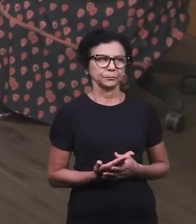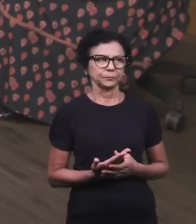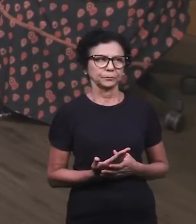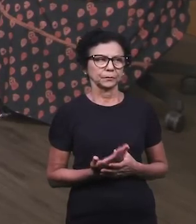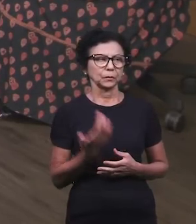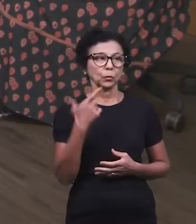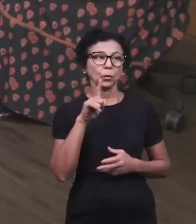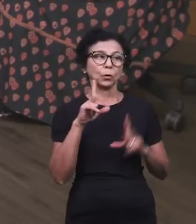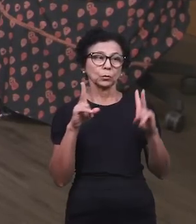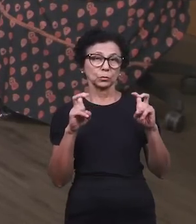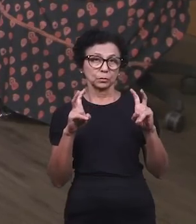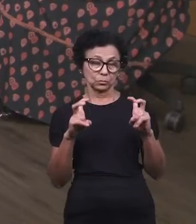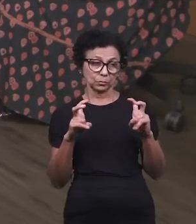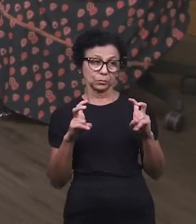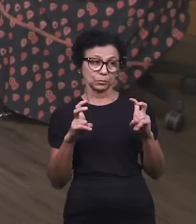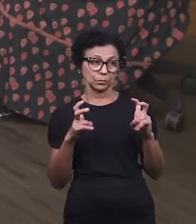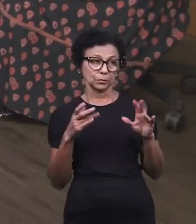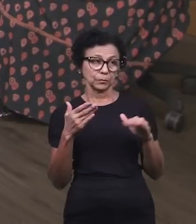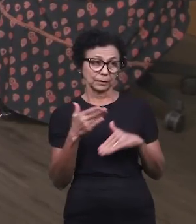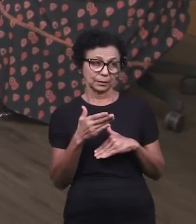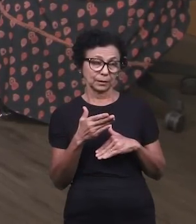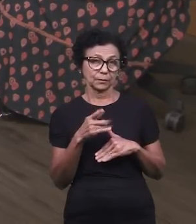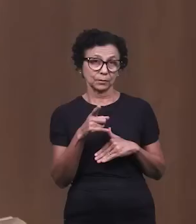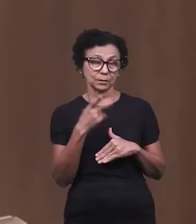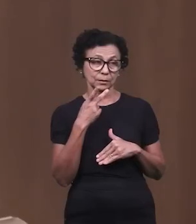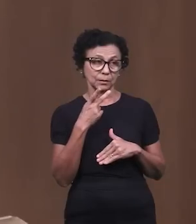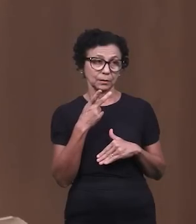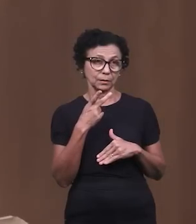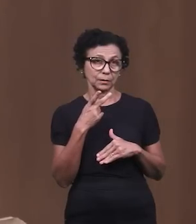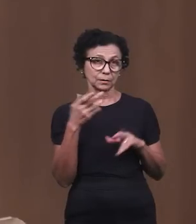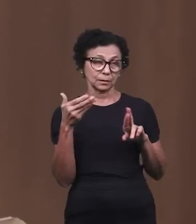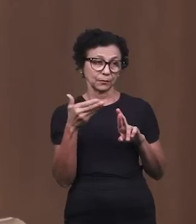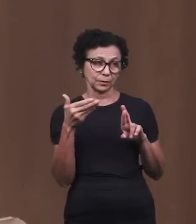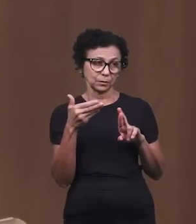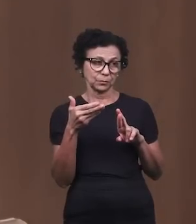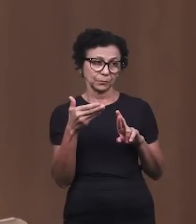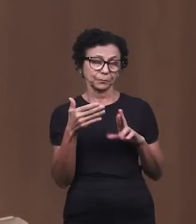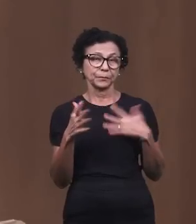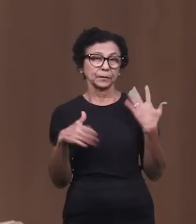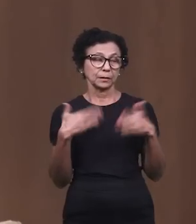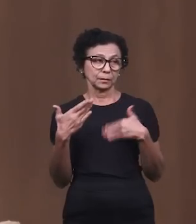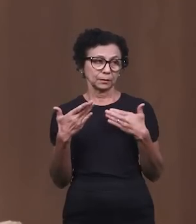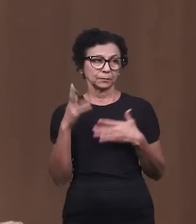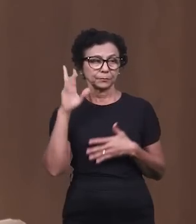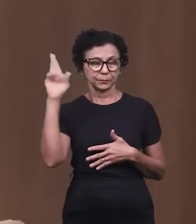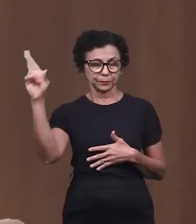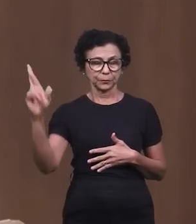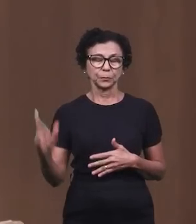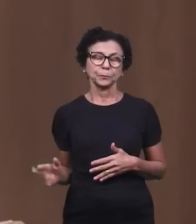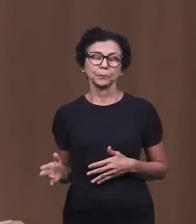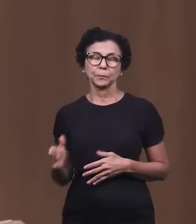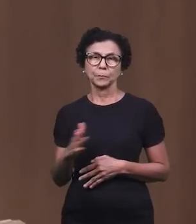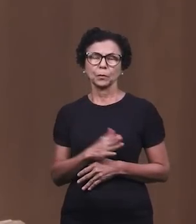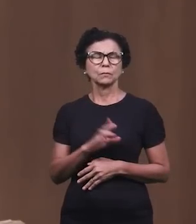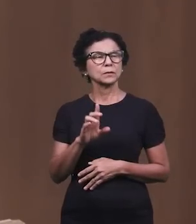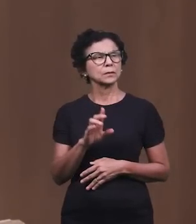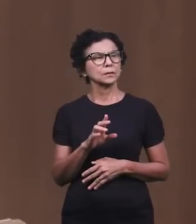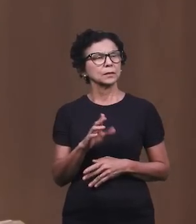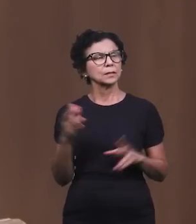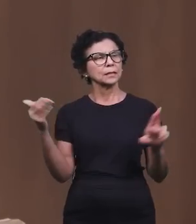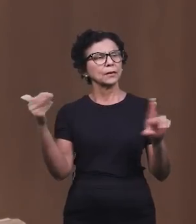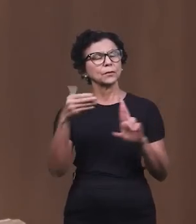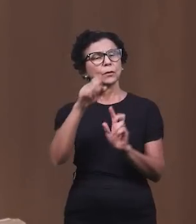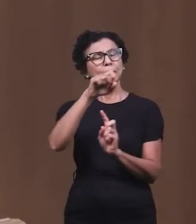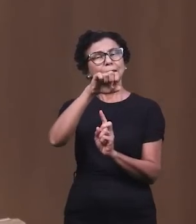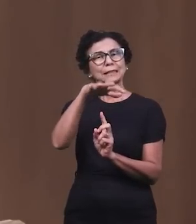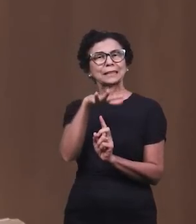Senhor. Mas veja bem, quando você falou de graça, a palavra alegria,